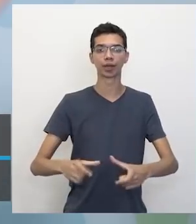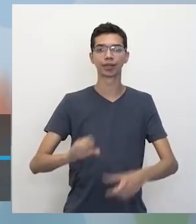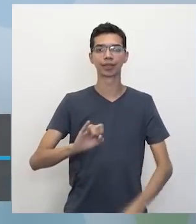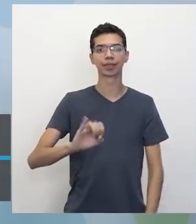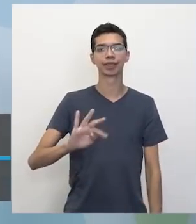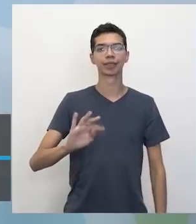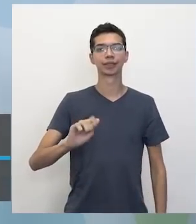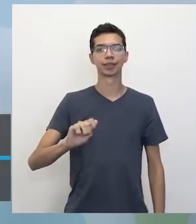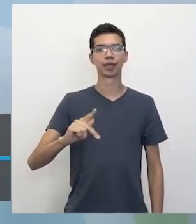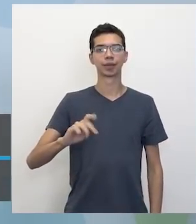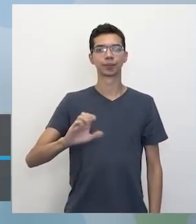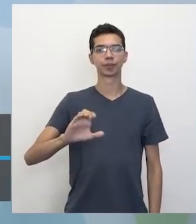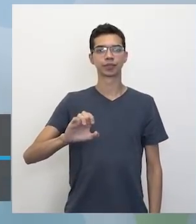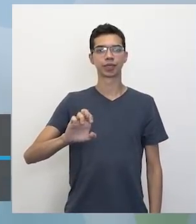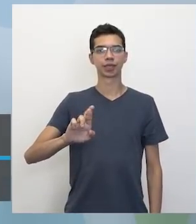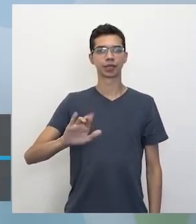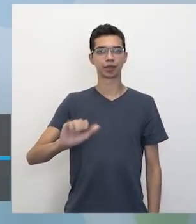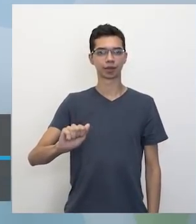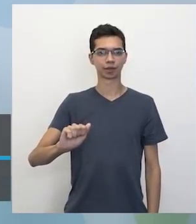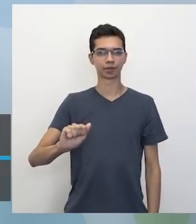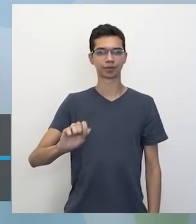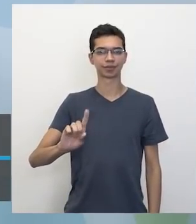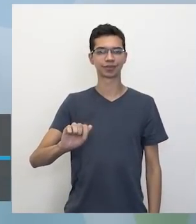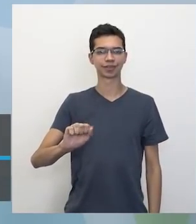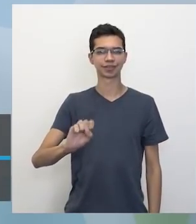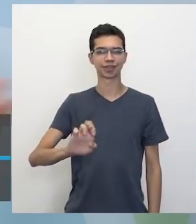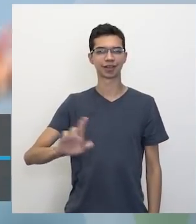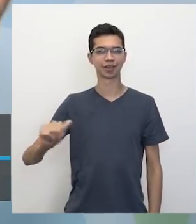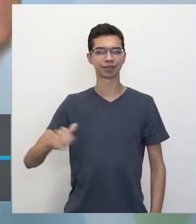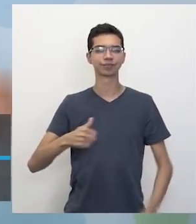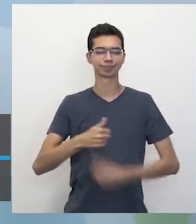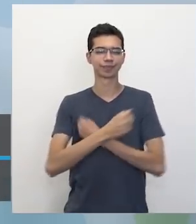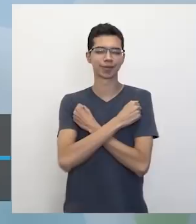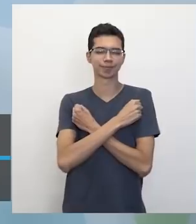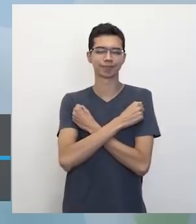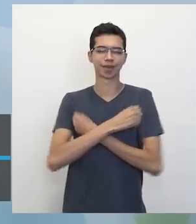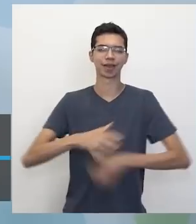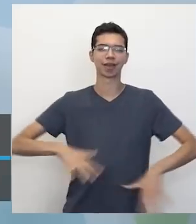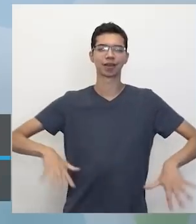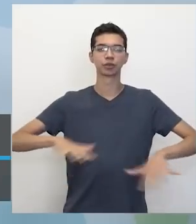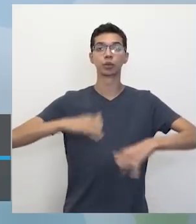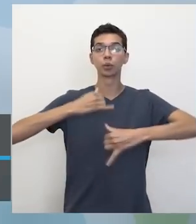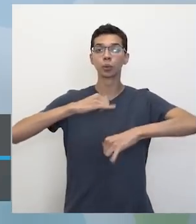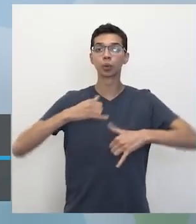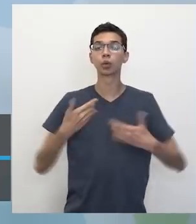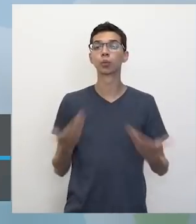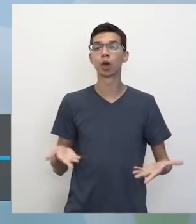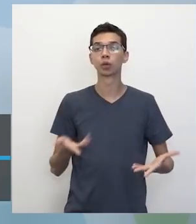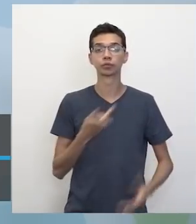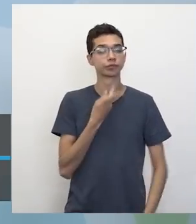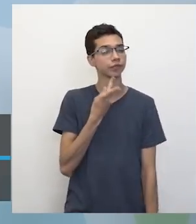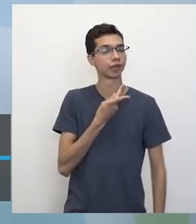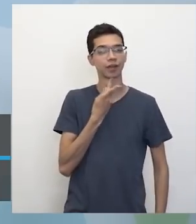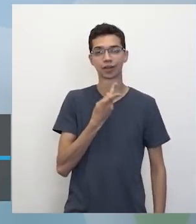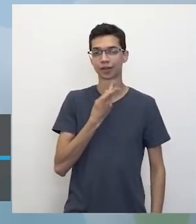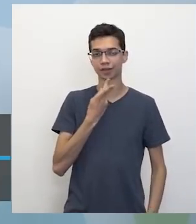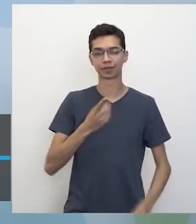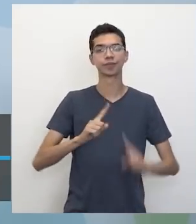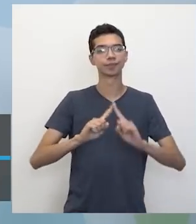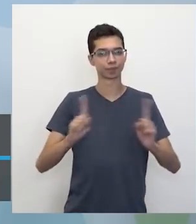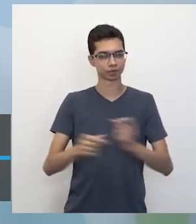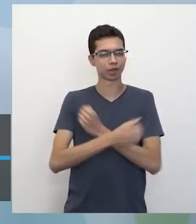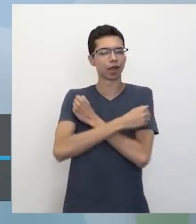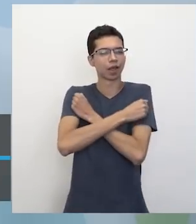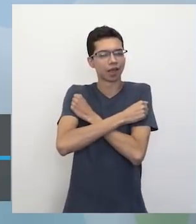aí para todos de Itapecerica da Serra. Mas não comentou qual a energia aqui envolvida, né? Mas vai o abraço mesmo assim, hein?